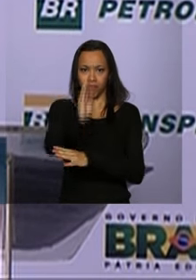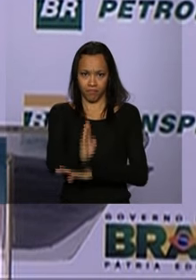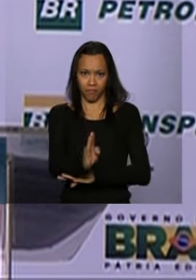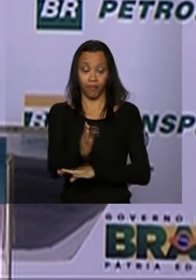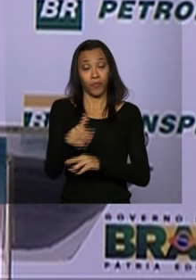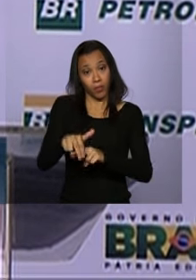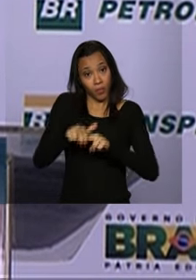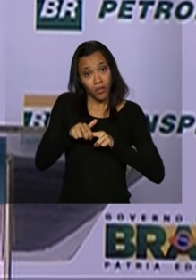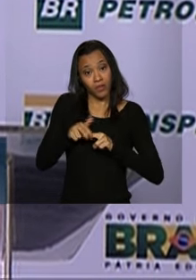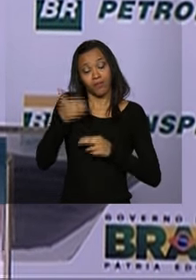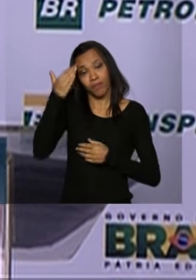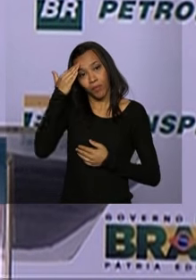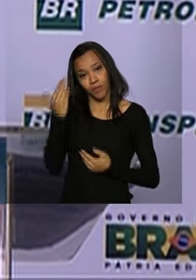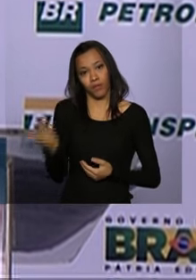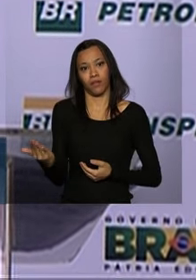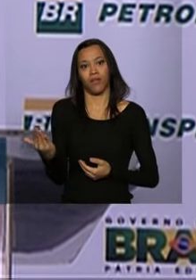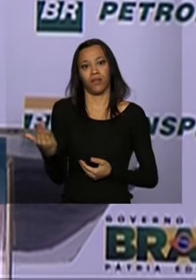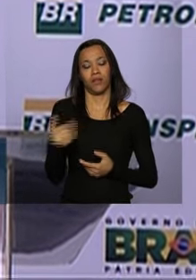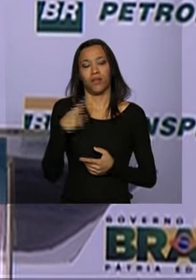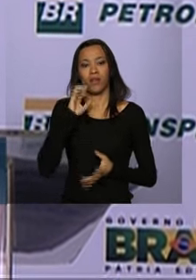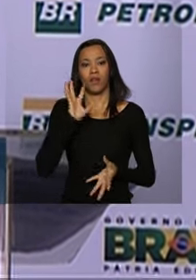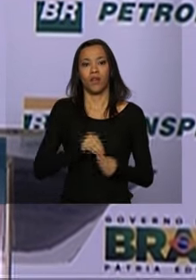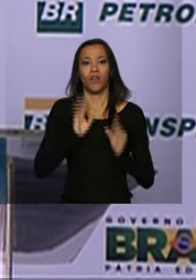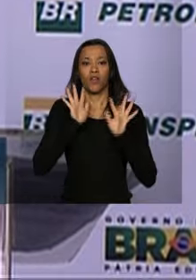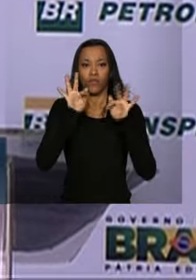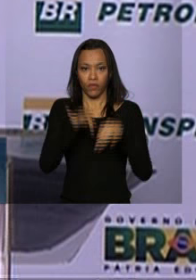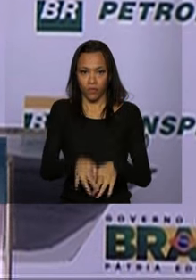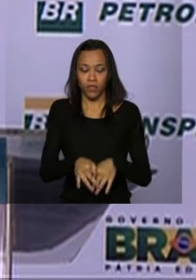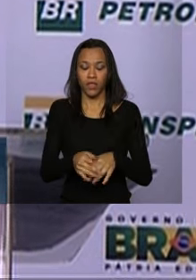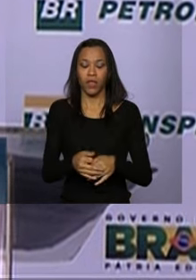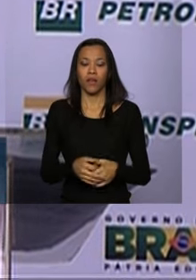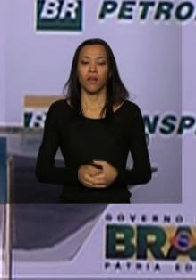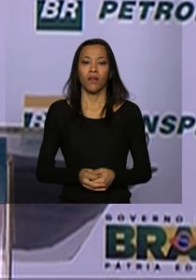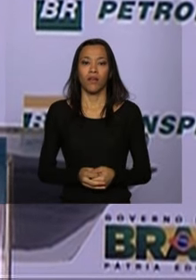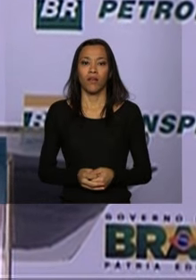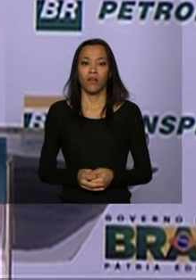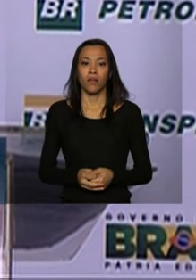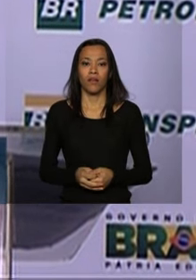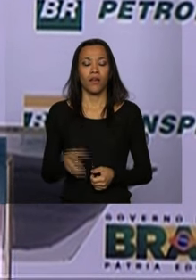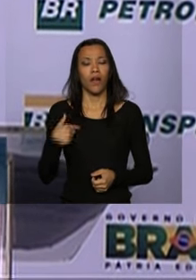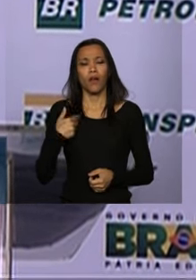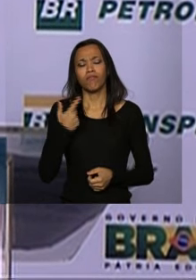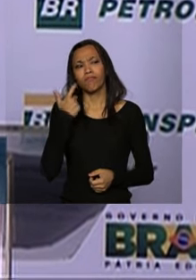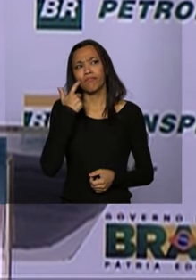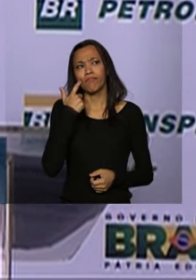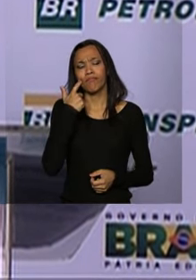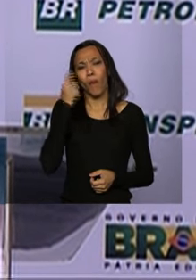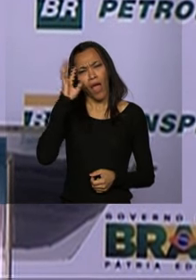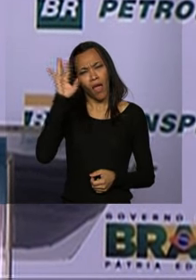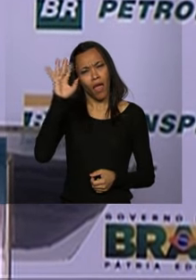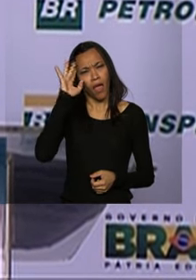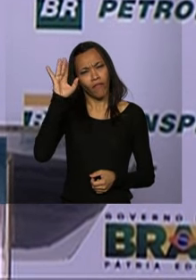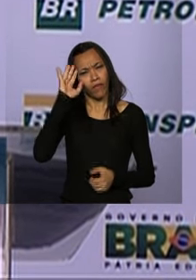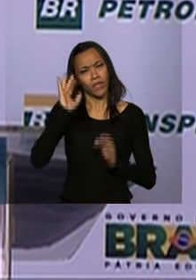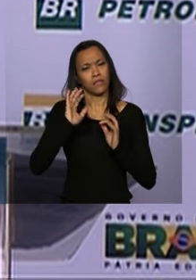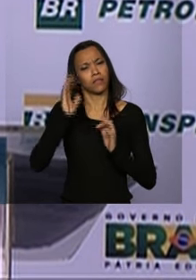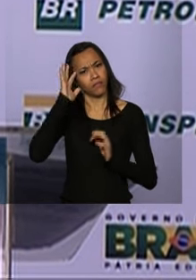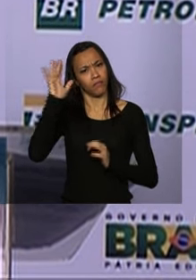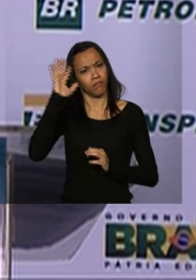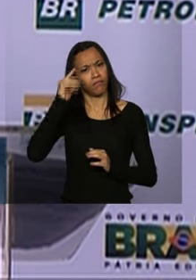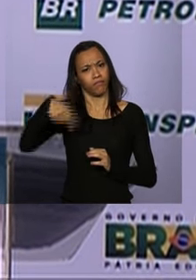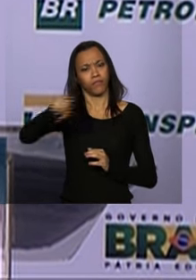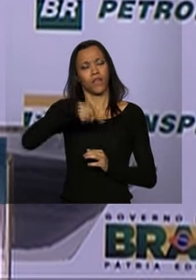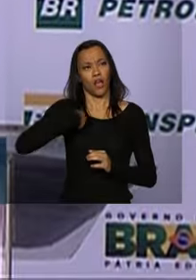nosso muito obrigado, presidenta. Finalmente, vou deixar para uma reflexão de todo neste dia. Estamos, sem